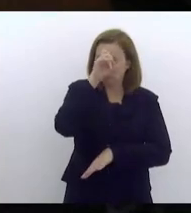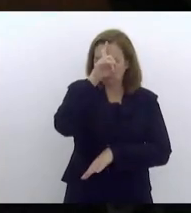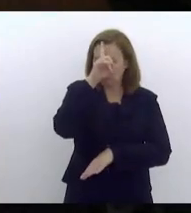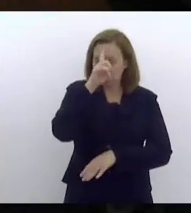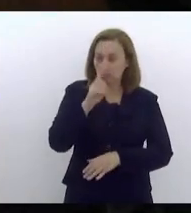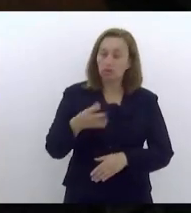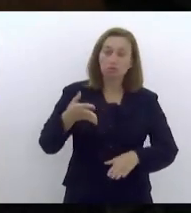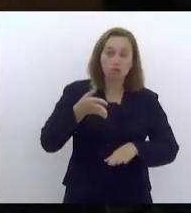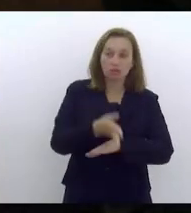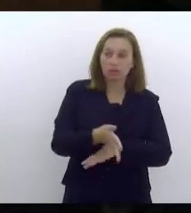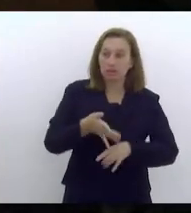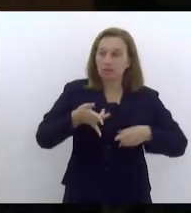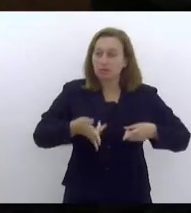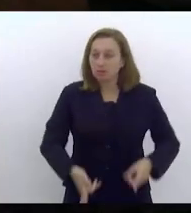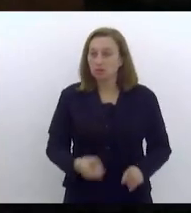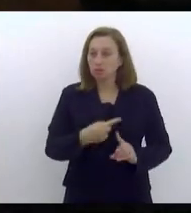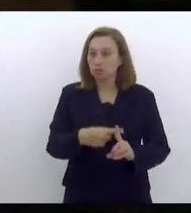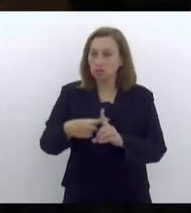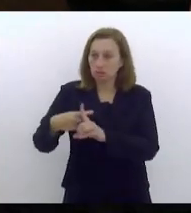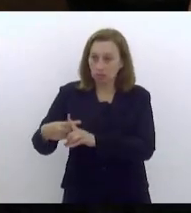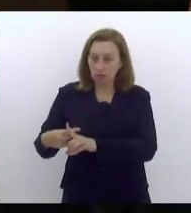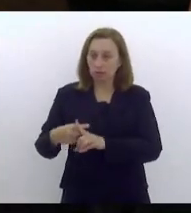não estão podendo adentrar